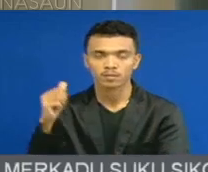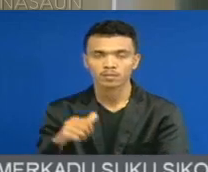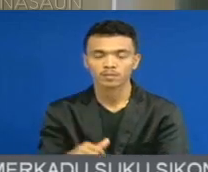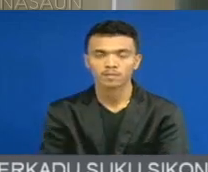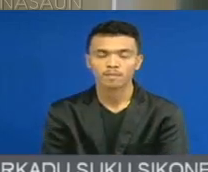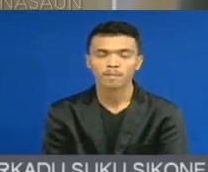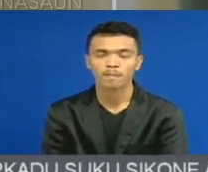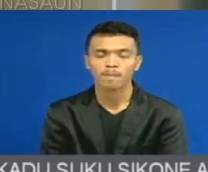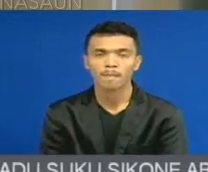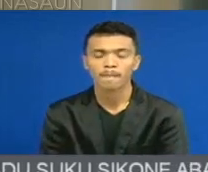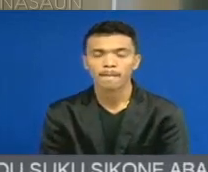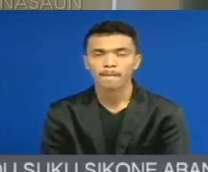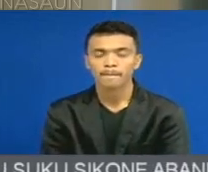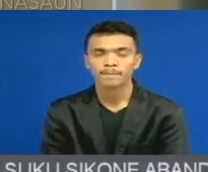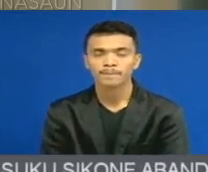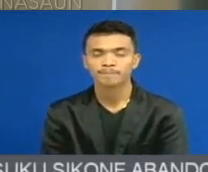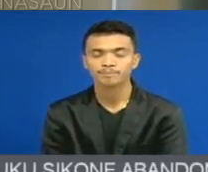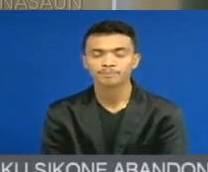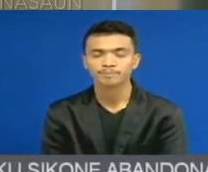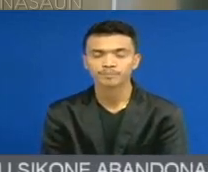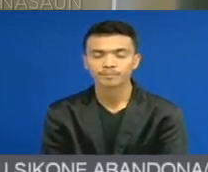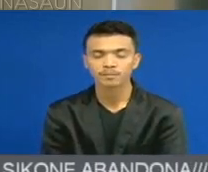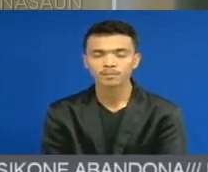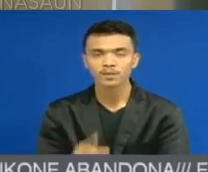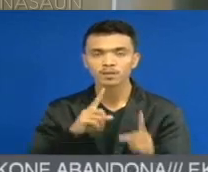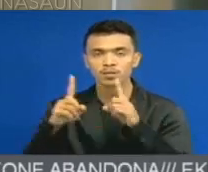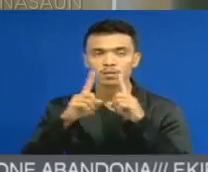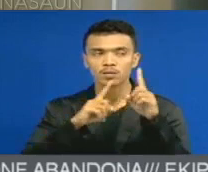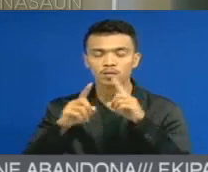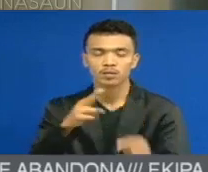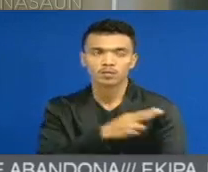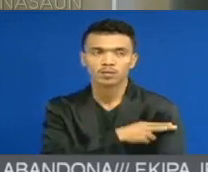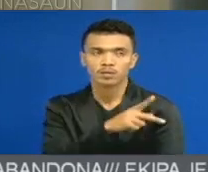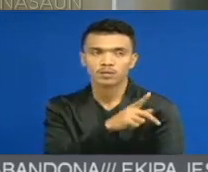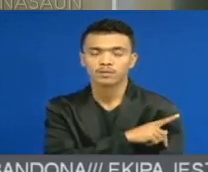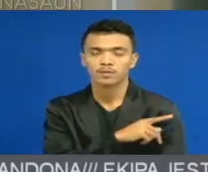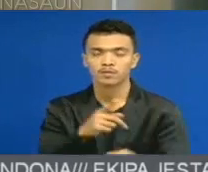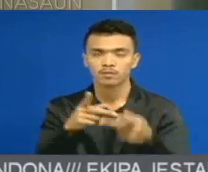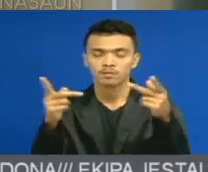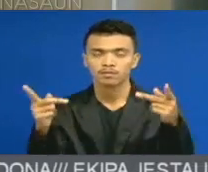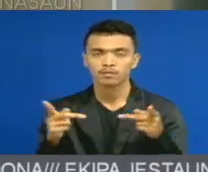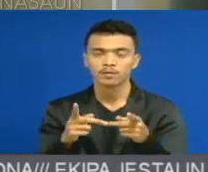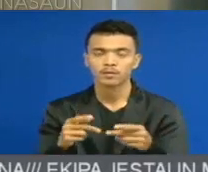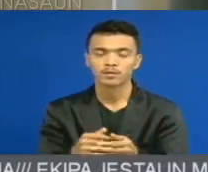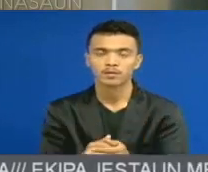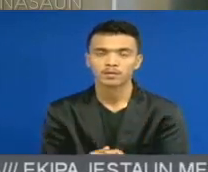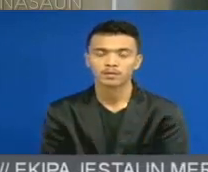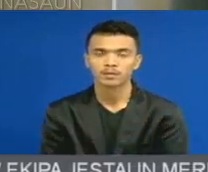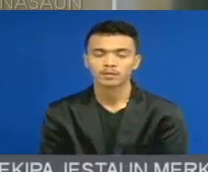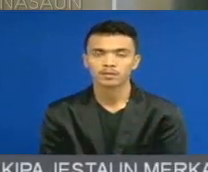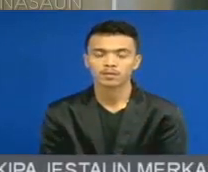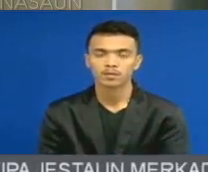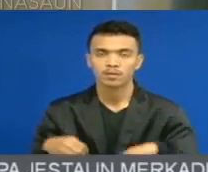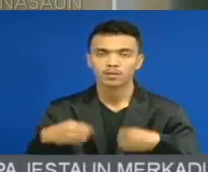poso mantubil haro halmos korena sa uno ser UNDP mai hala uno kostor sa ba fatin sanamento ina ba le pe buat hoton ita hen overona ba sir ne ba unyo